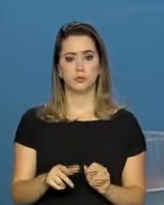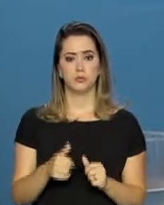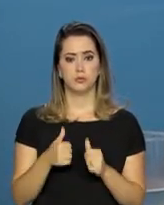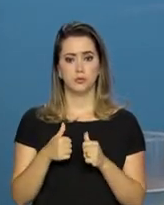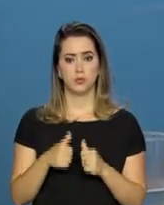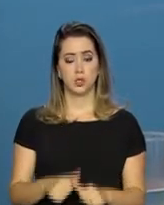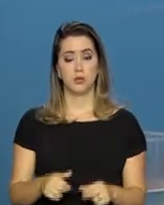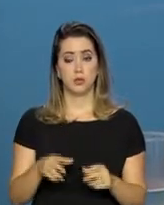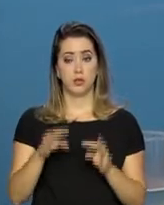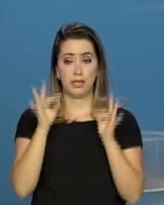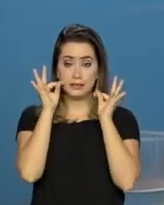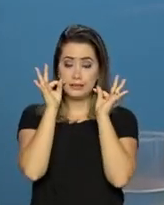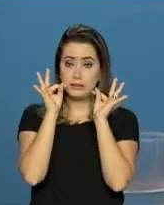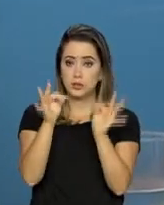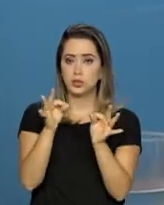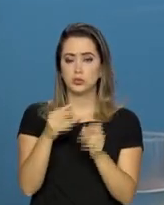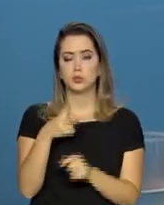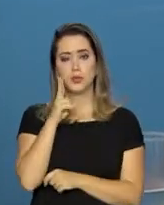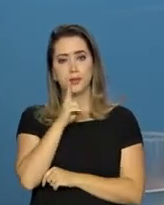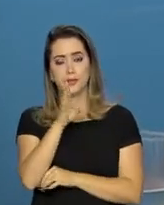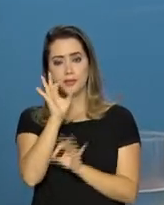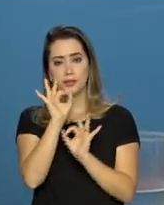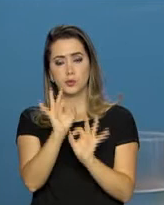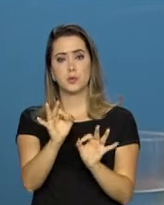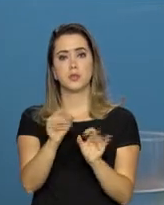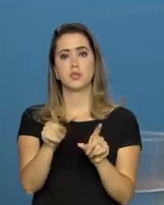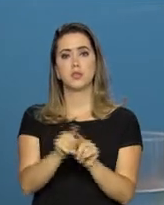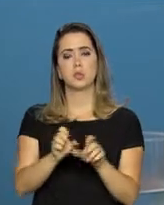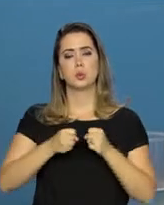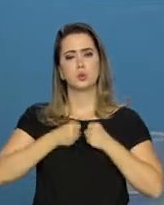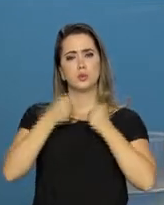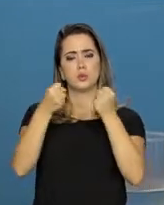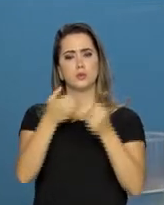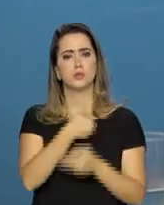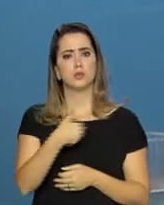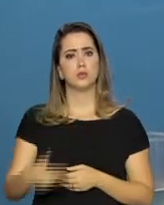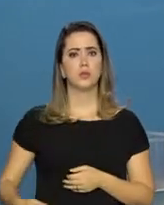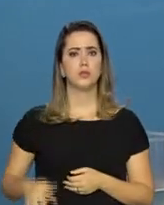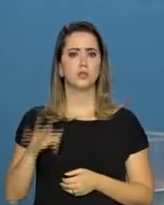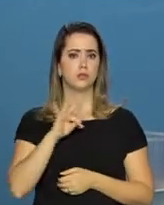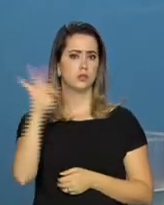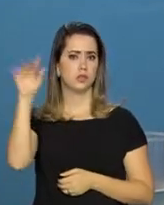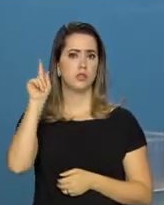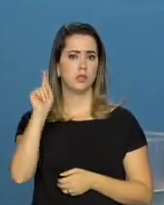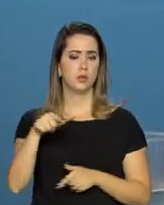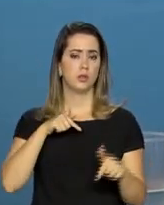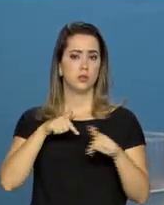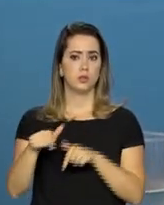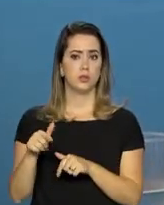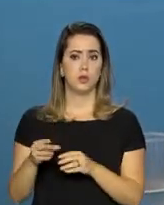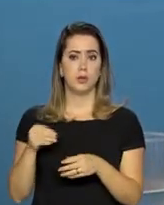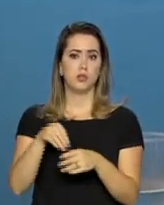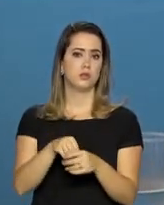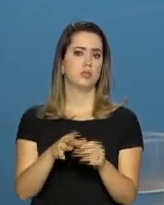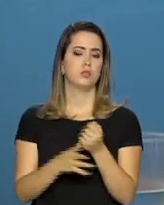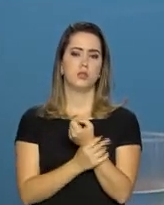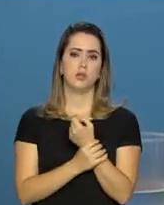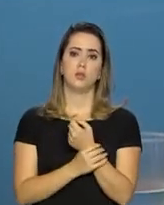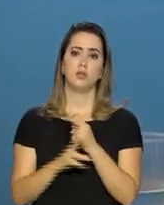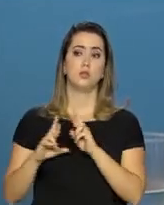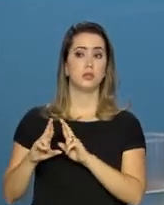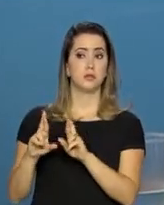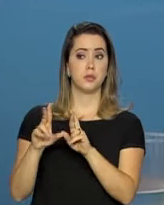sendo testemunha do esforço definitivo do governo federal que é uma intervenção na área de segurança porque ela pode